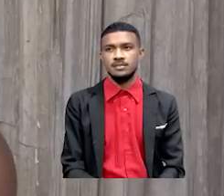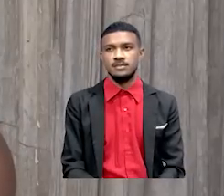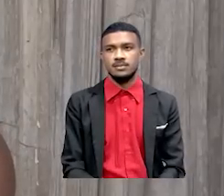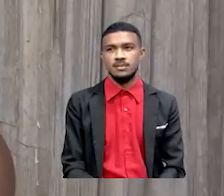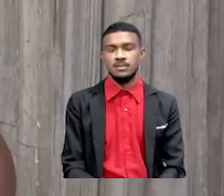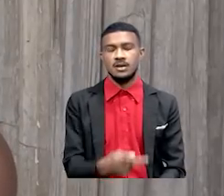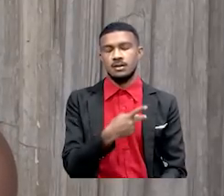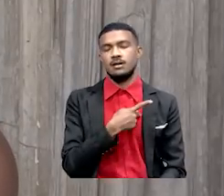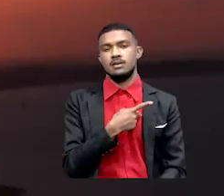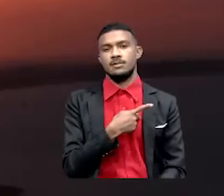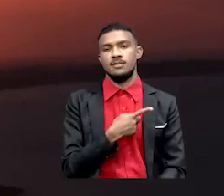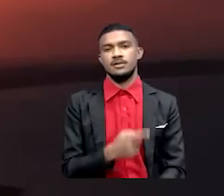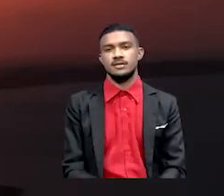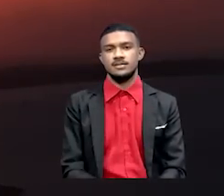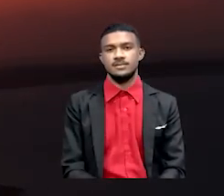marmara.